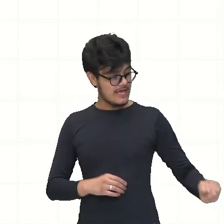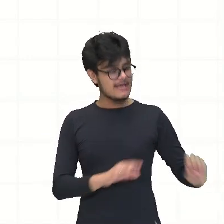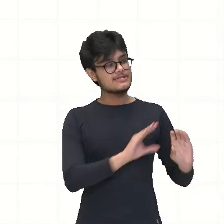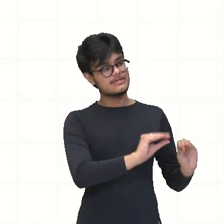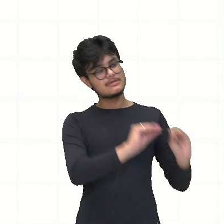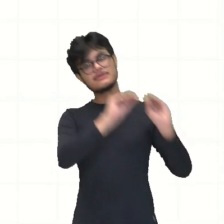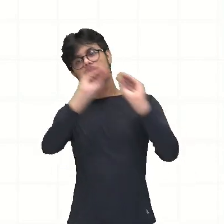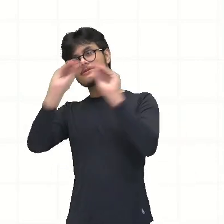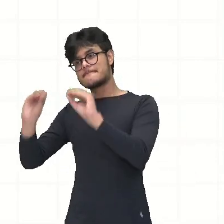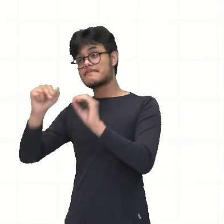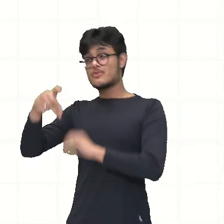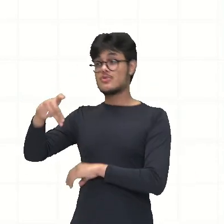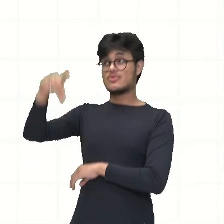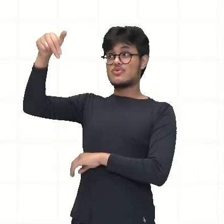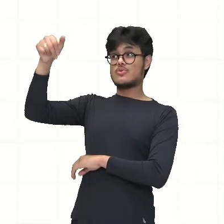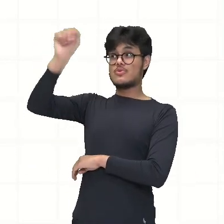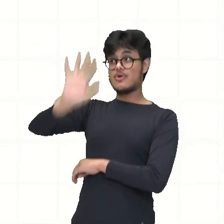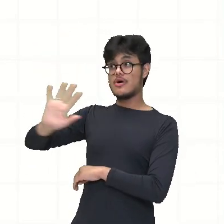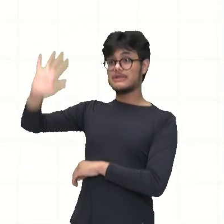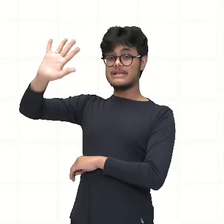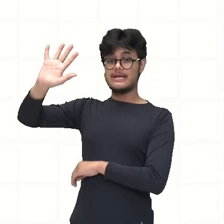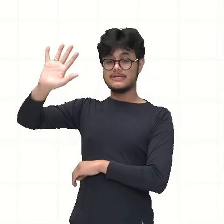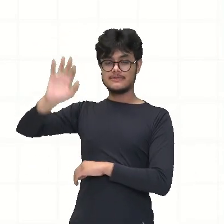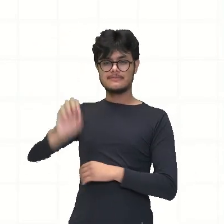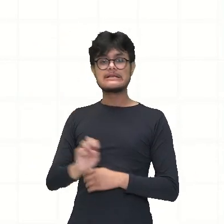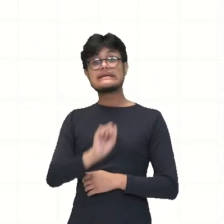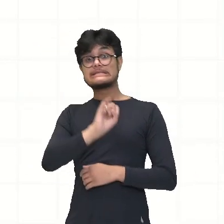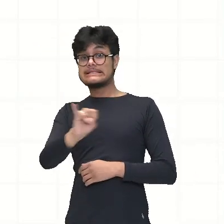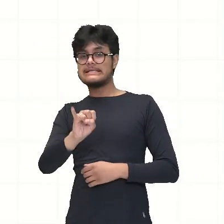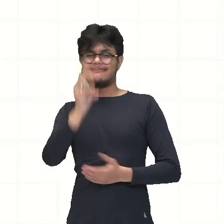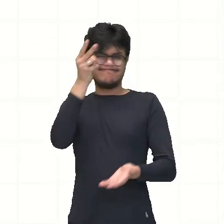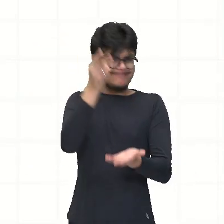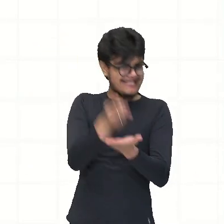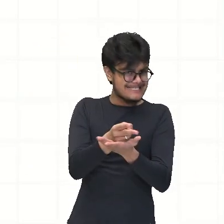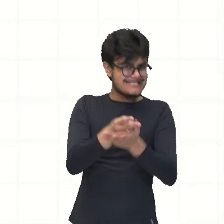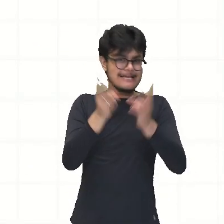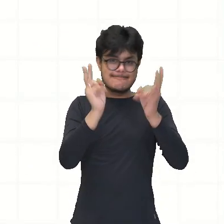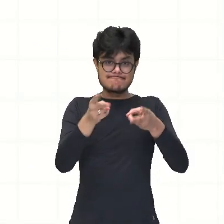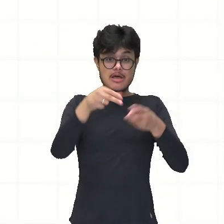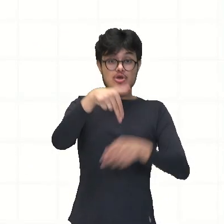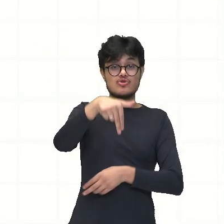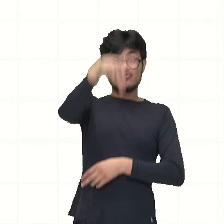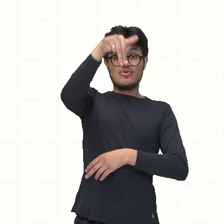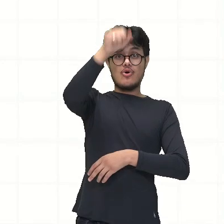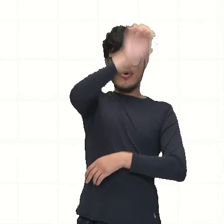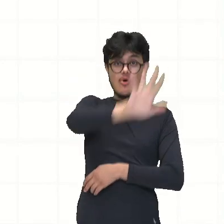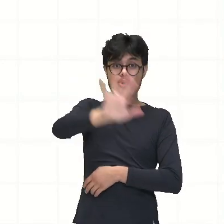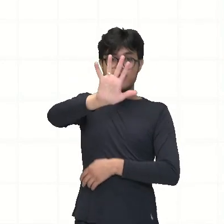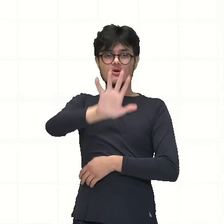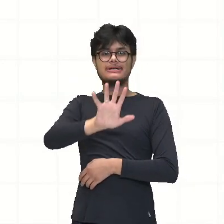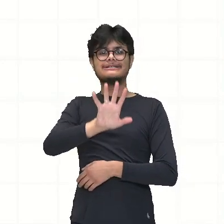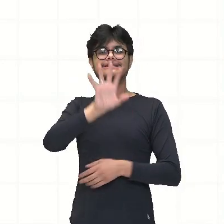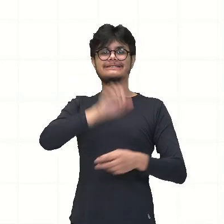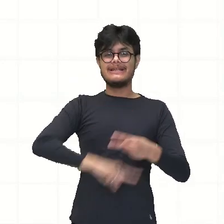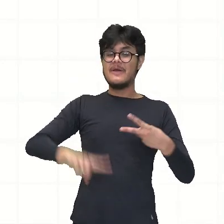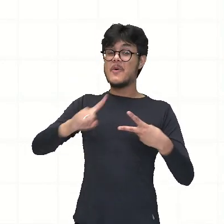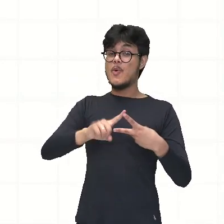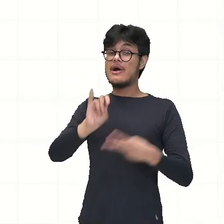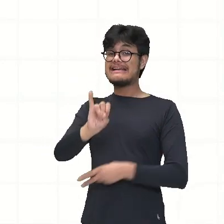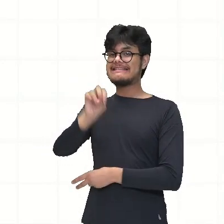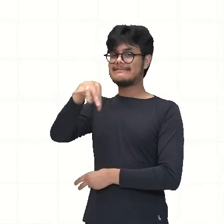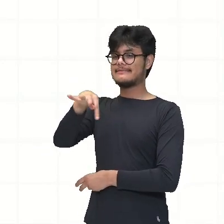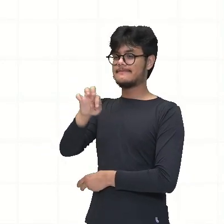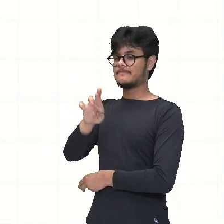região para outra. Quando ela ocorre numa mesma região, a gente tem aqui este conceito, tá